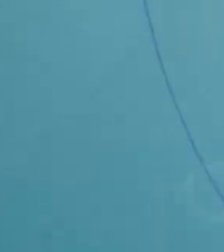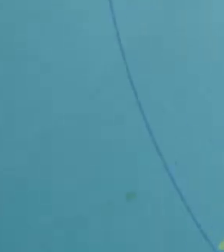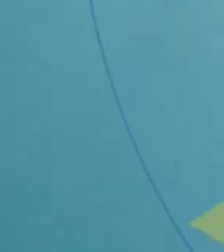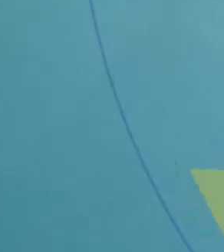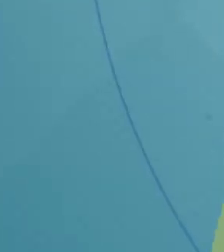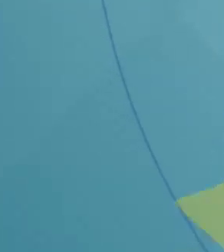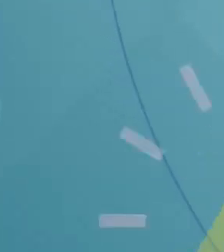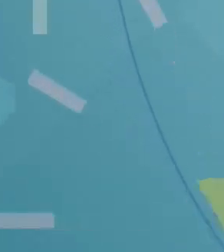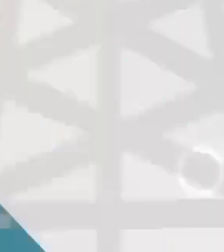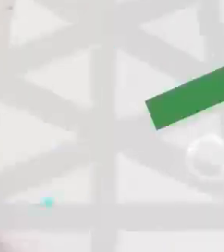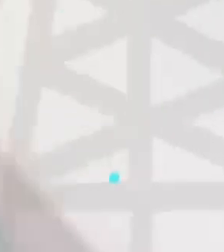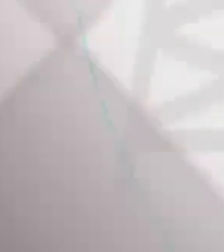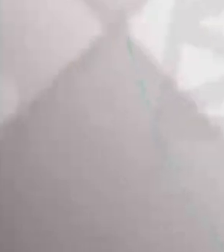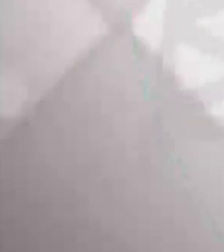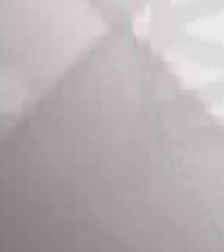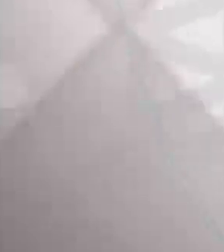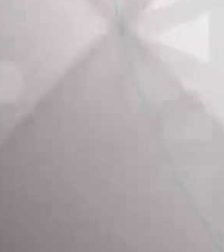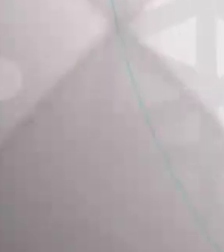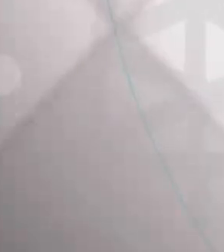E aí